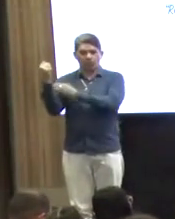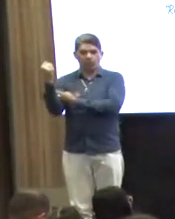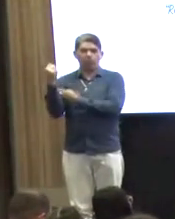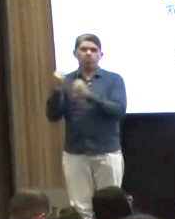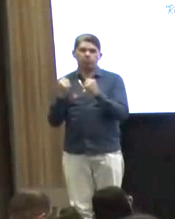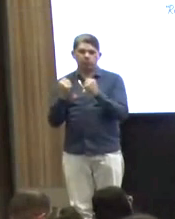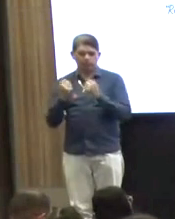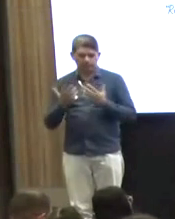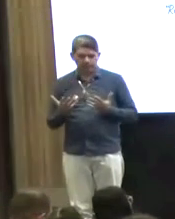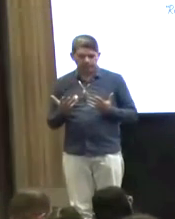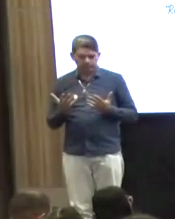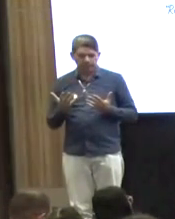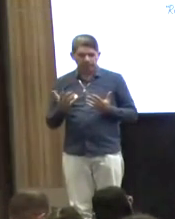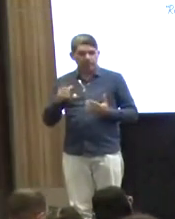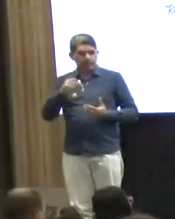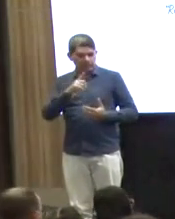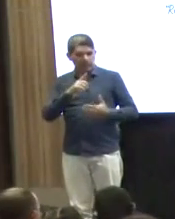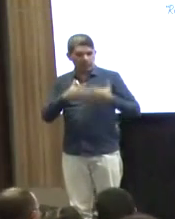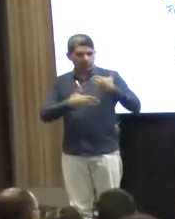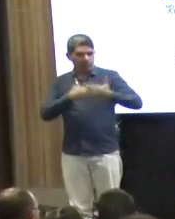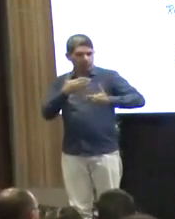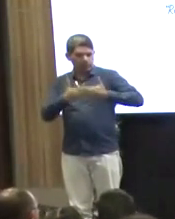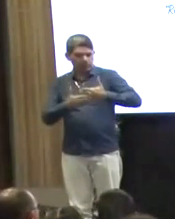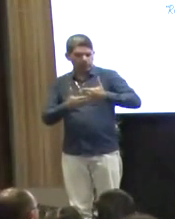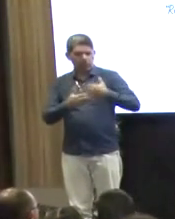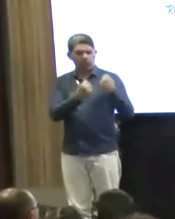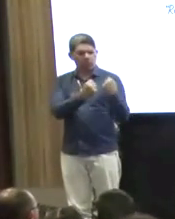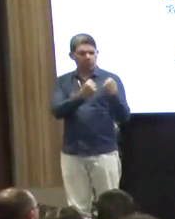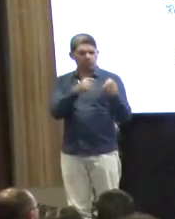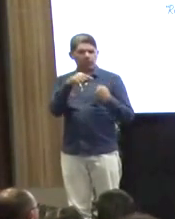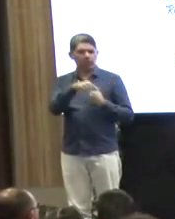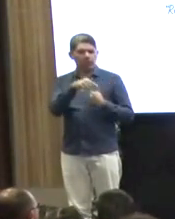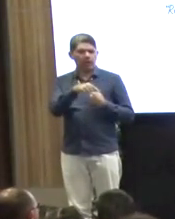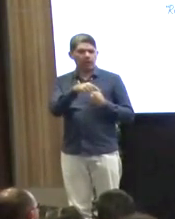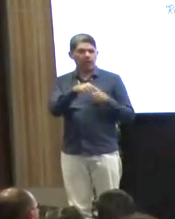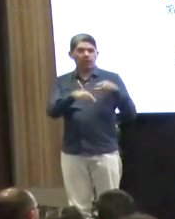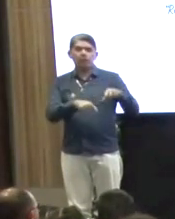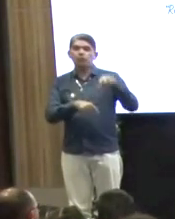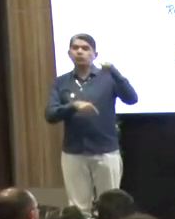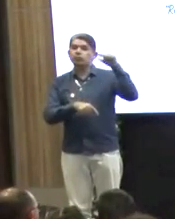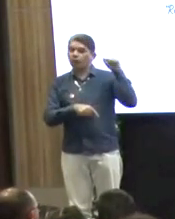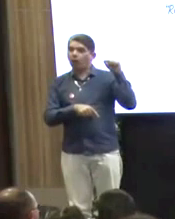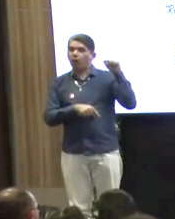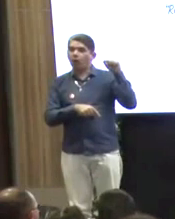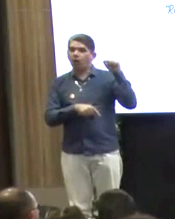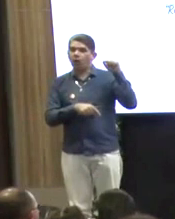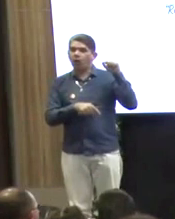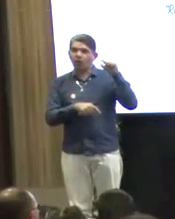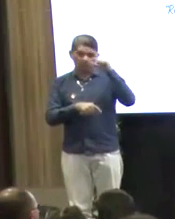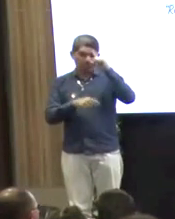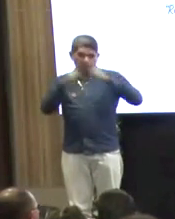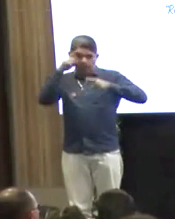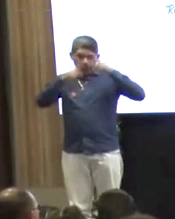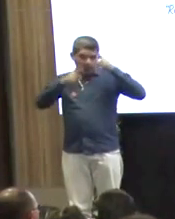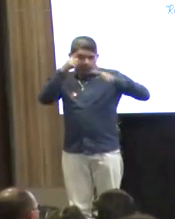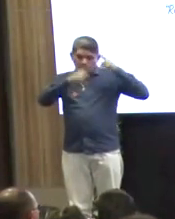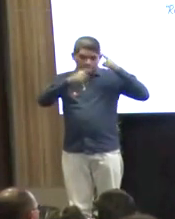O que a gente tem são processos em que quem tem poder nessa sociedade elege arbitrariamente uma